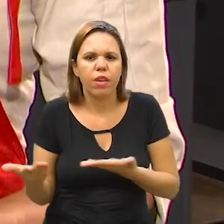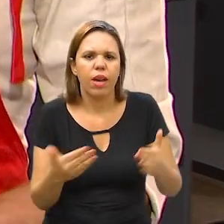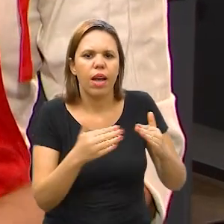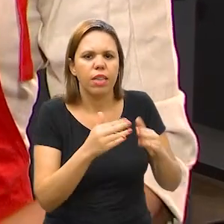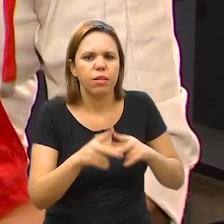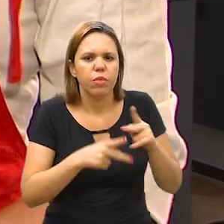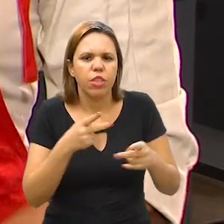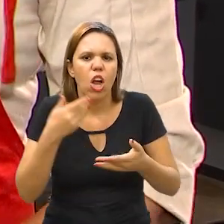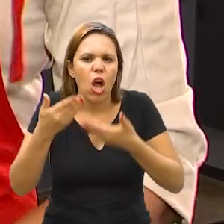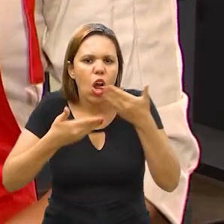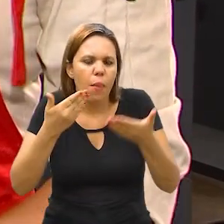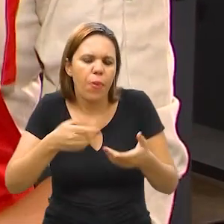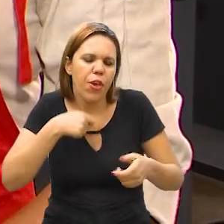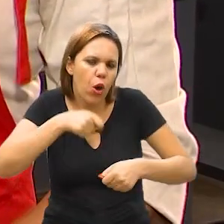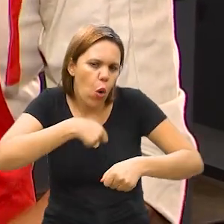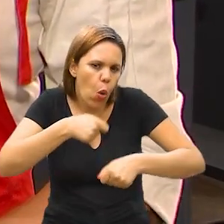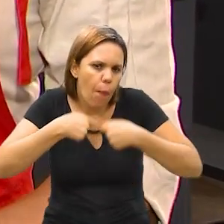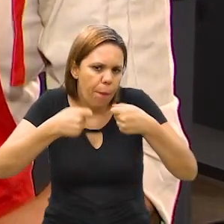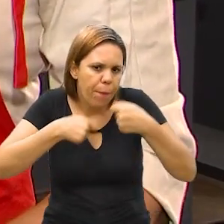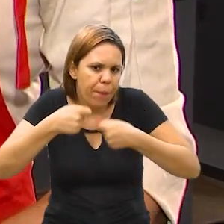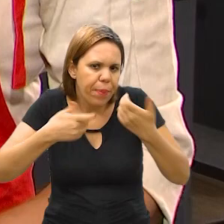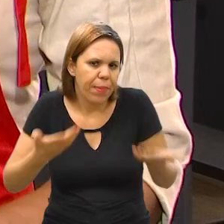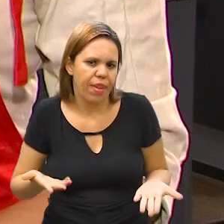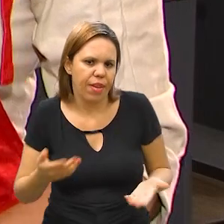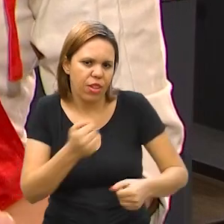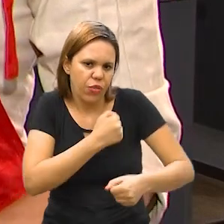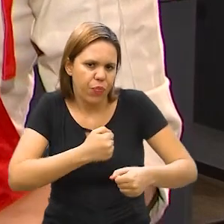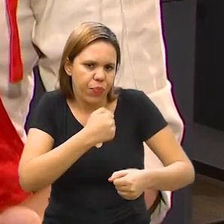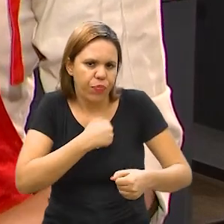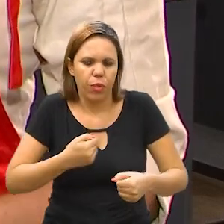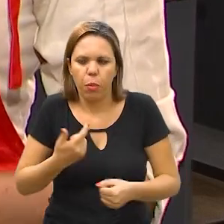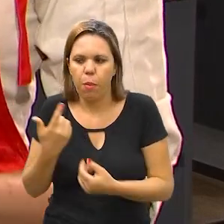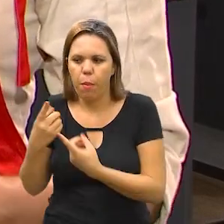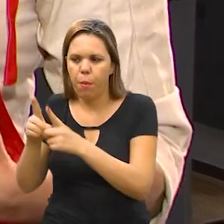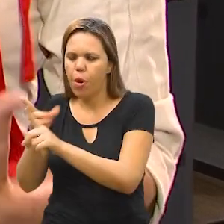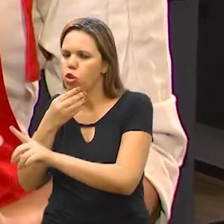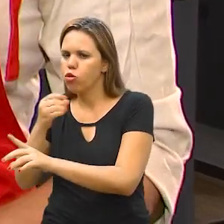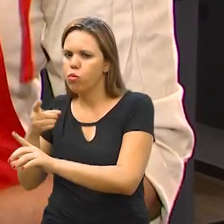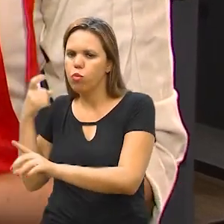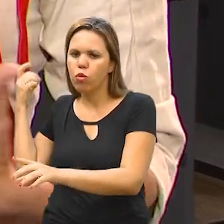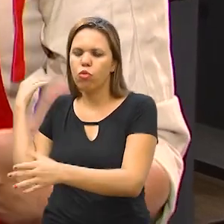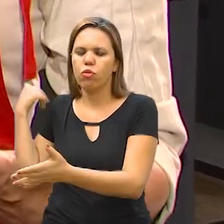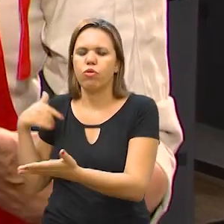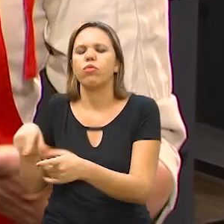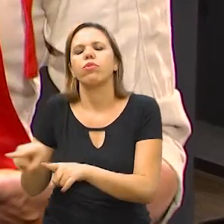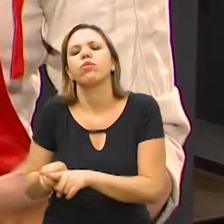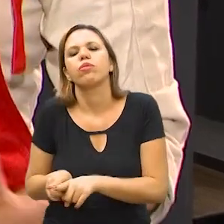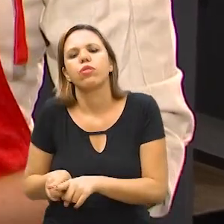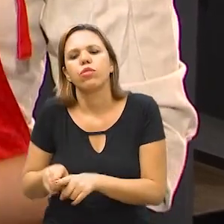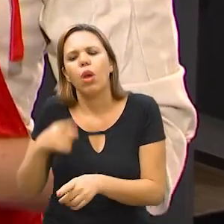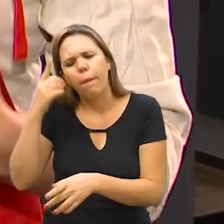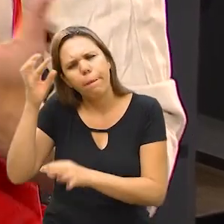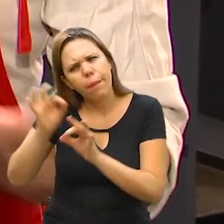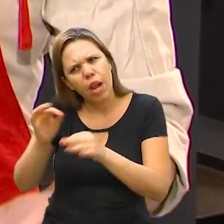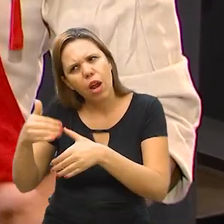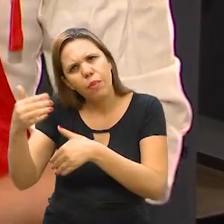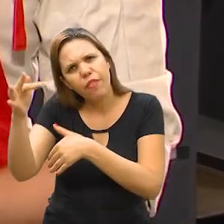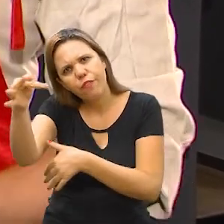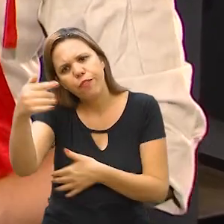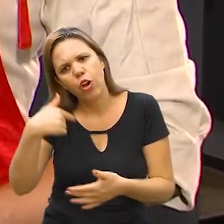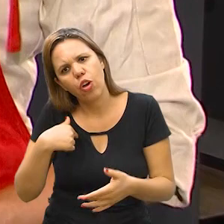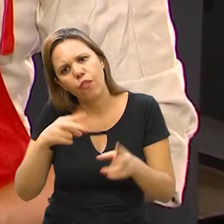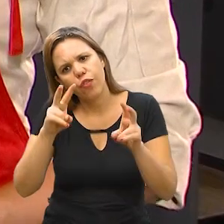e todo mundo sempre elogiou muito a minha comida. E então eu e meu falecido esposo tínhamos planos de mais pra frente fazer alguma